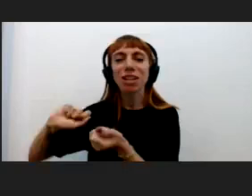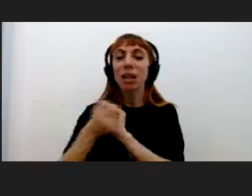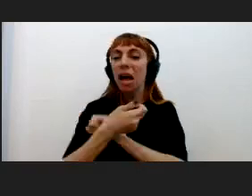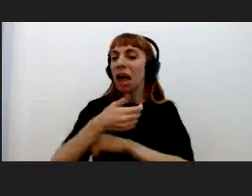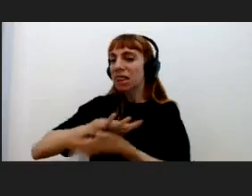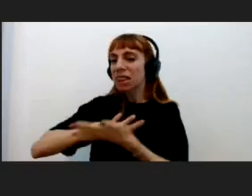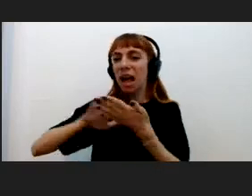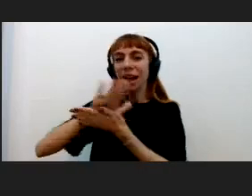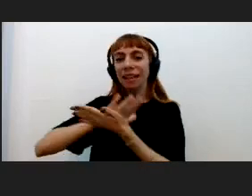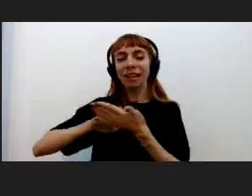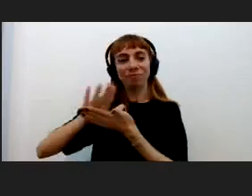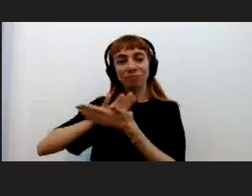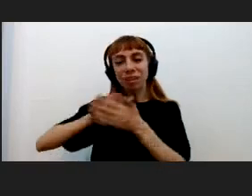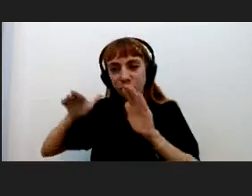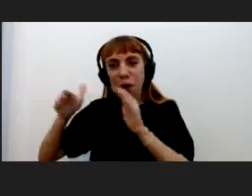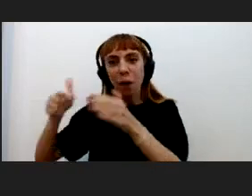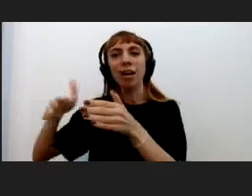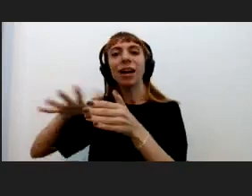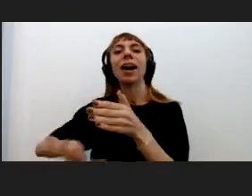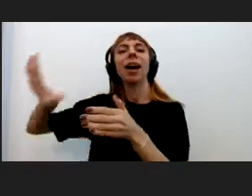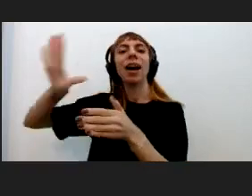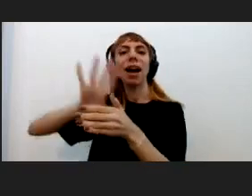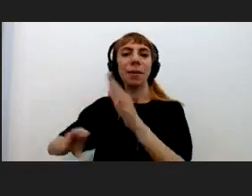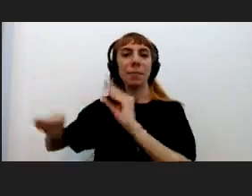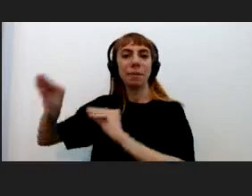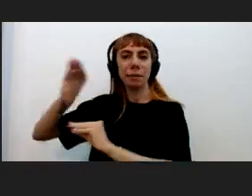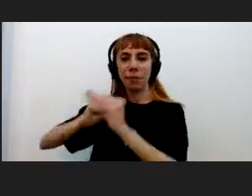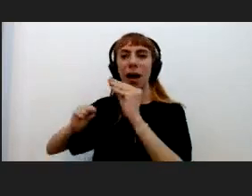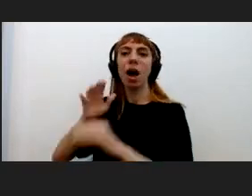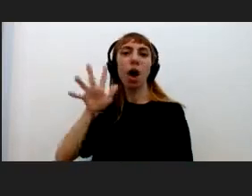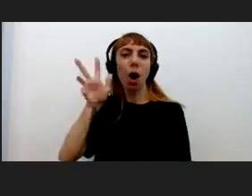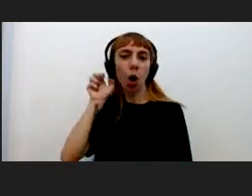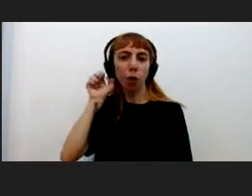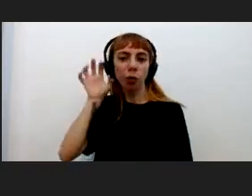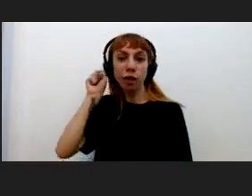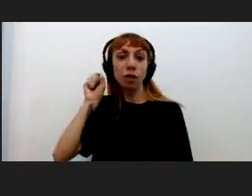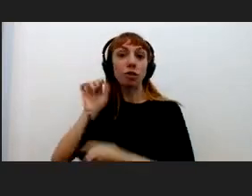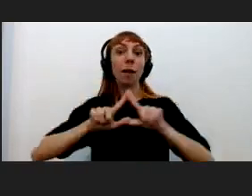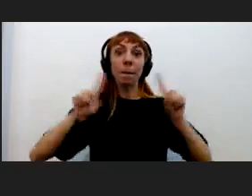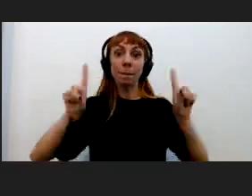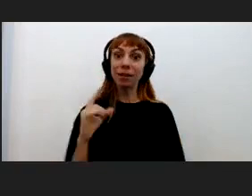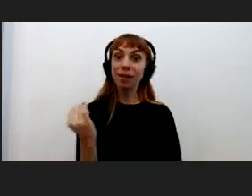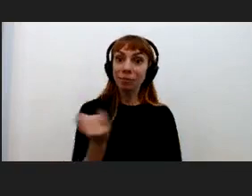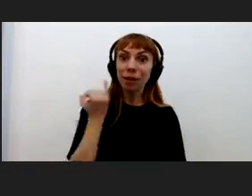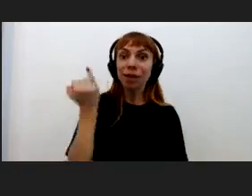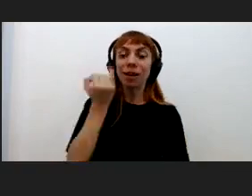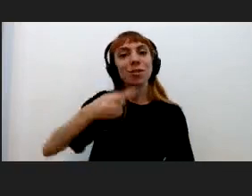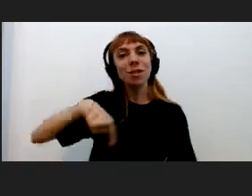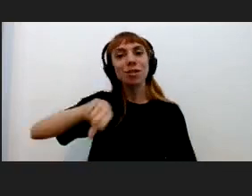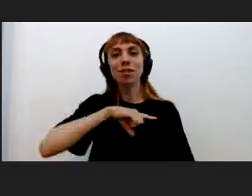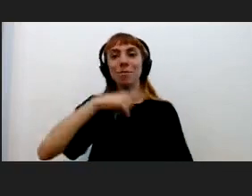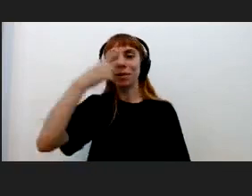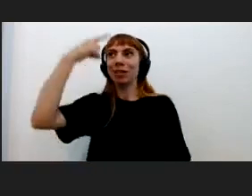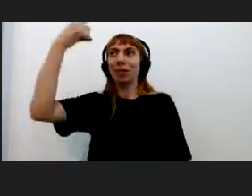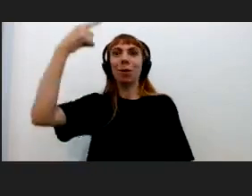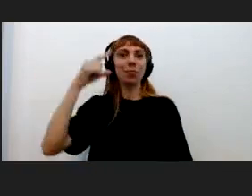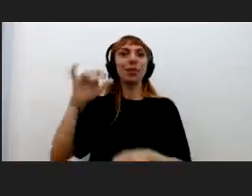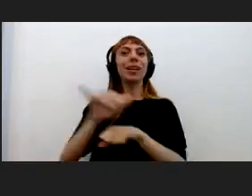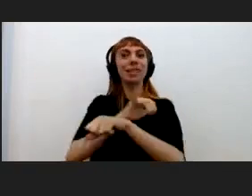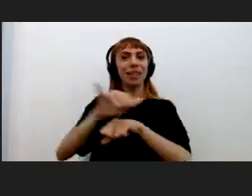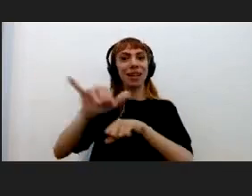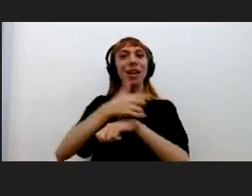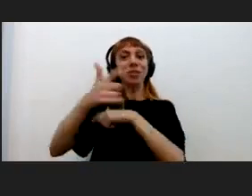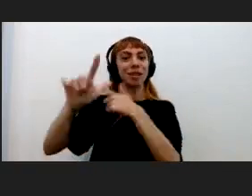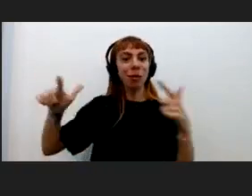E eu entendo que o papel do intérprete, de certa forma, nessa relação, ela vem muito